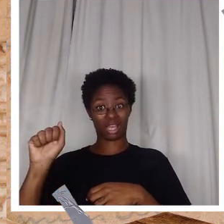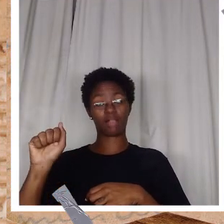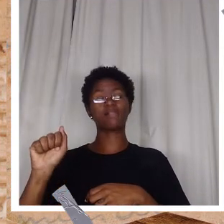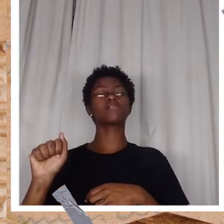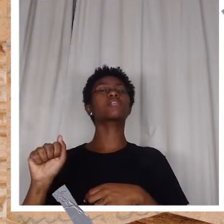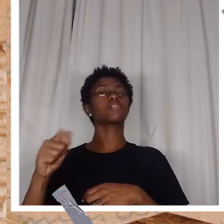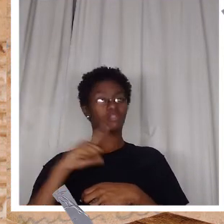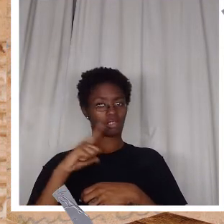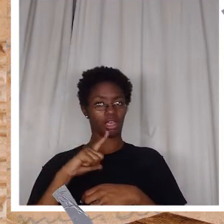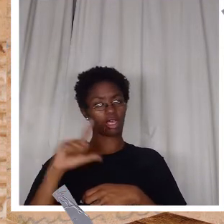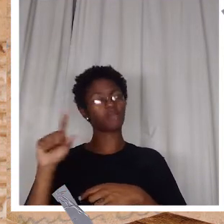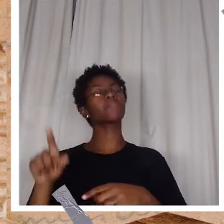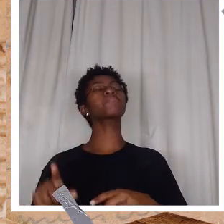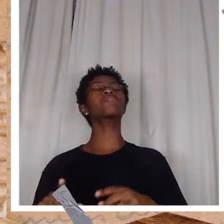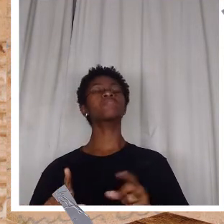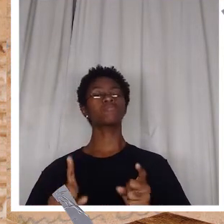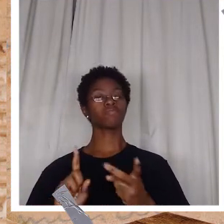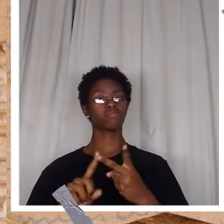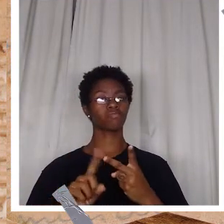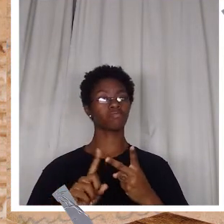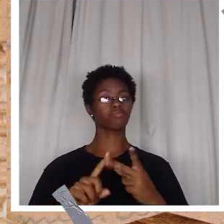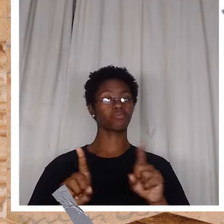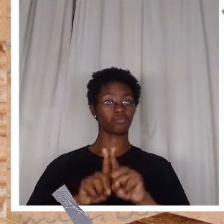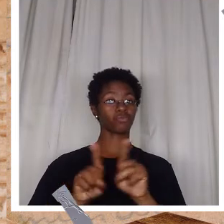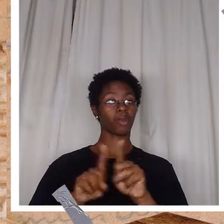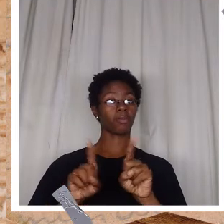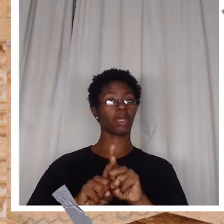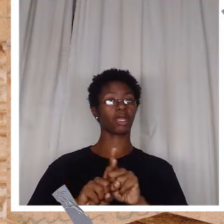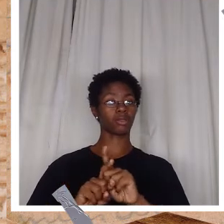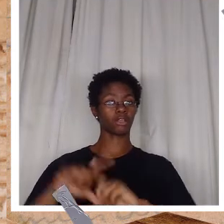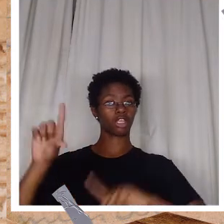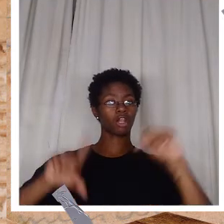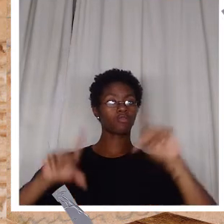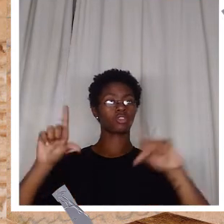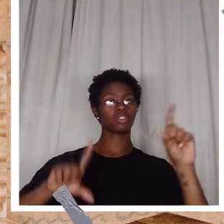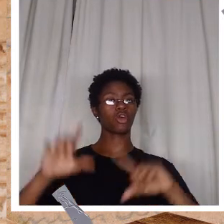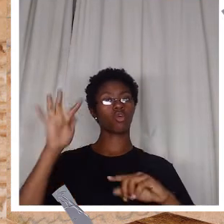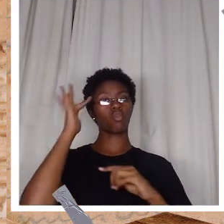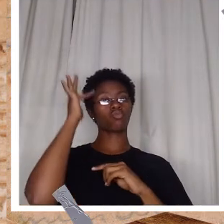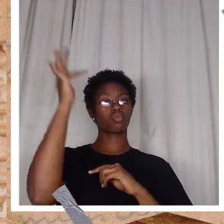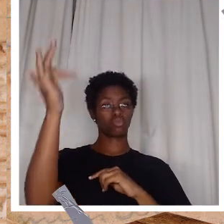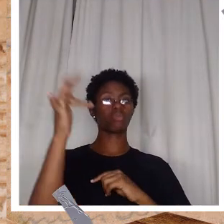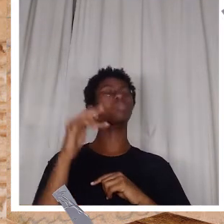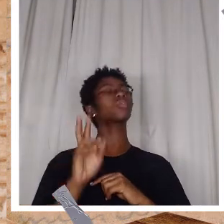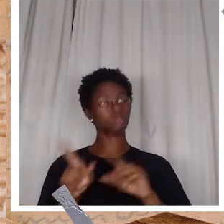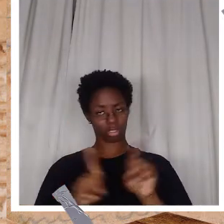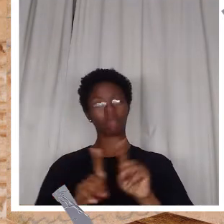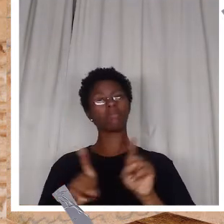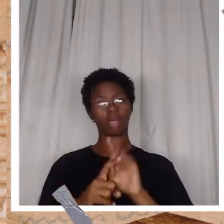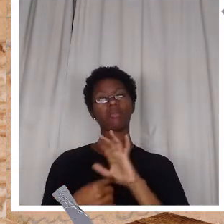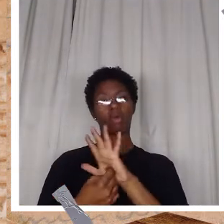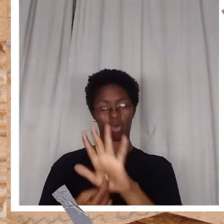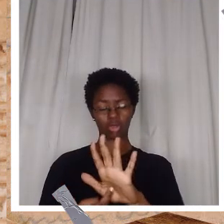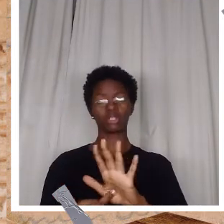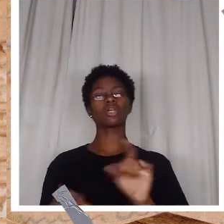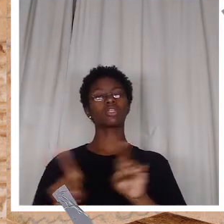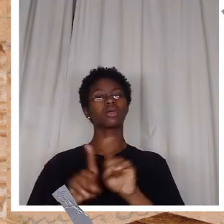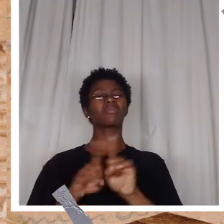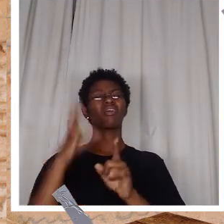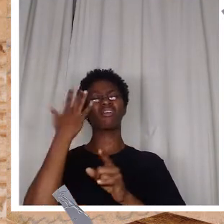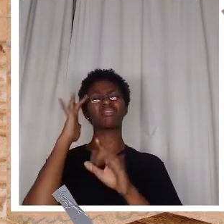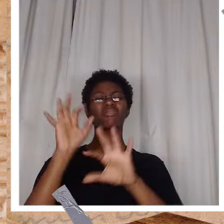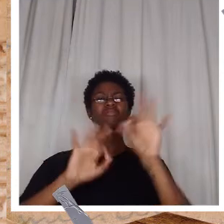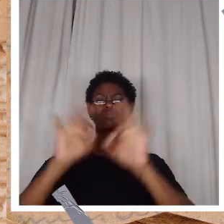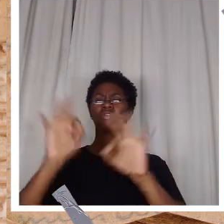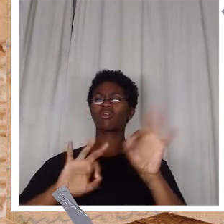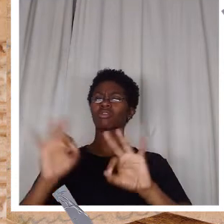www.lapilar.com.br, está lá. E o canal Futura ainda exibe, e ainda acho que tem um projeto para quem